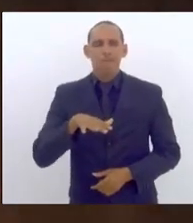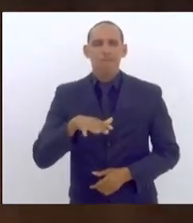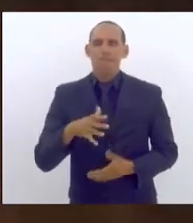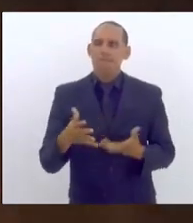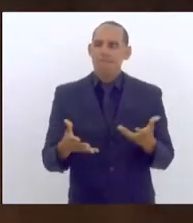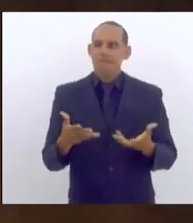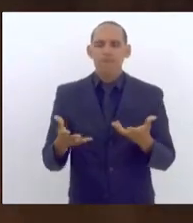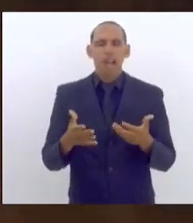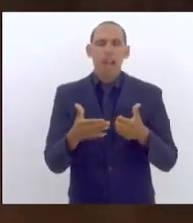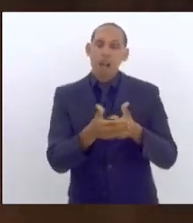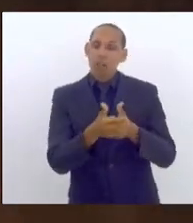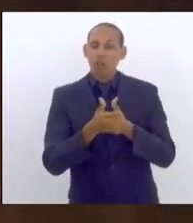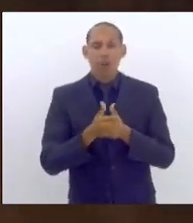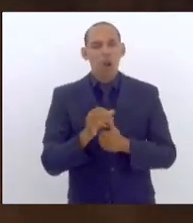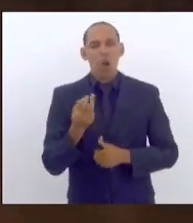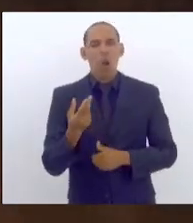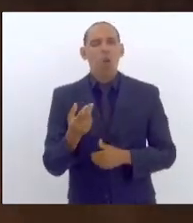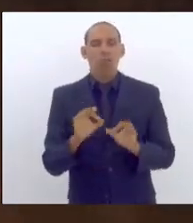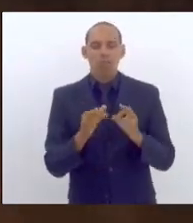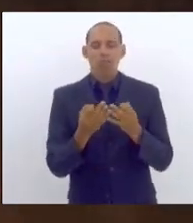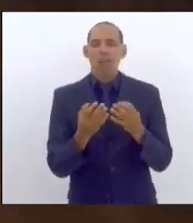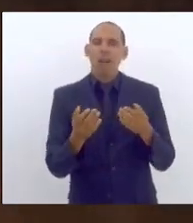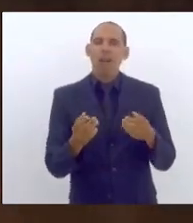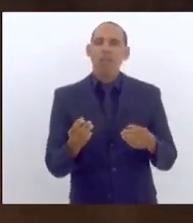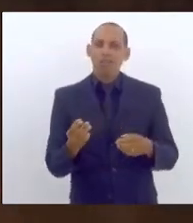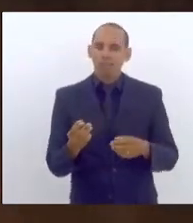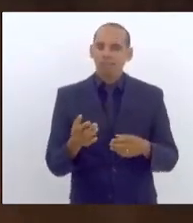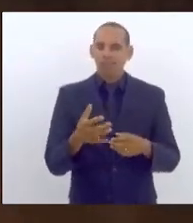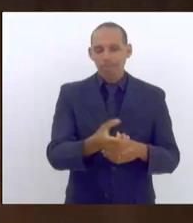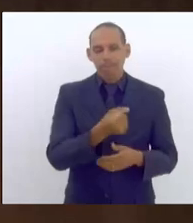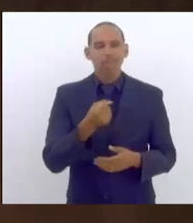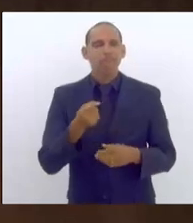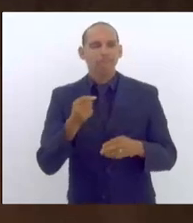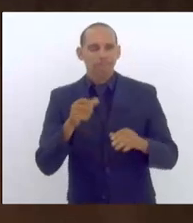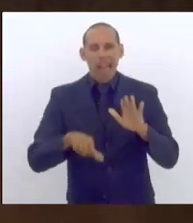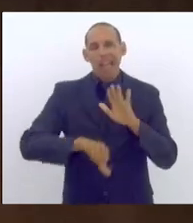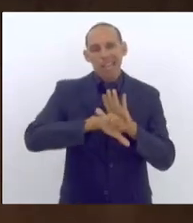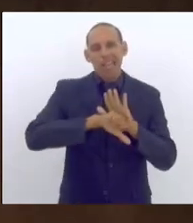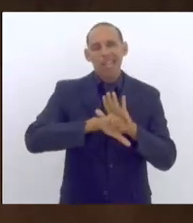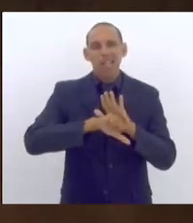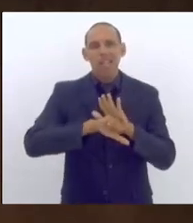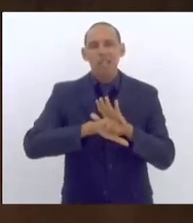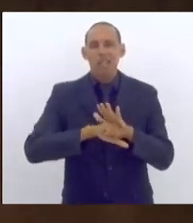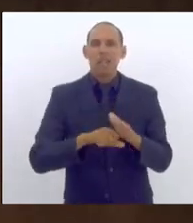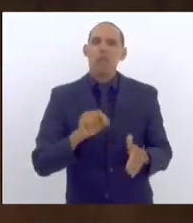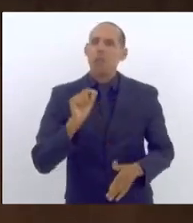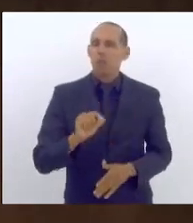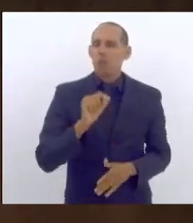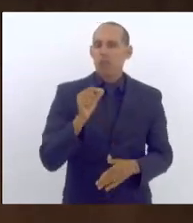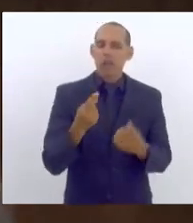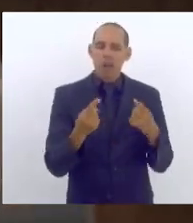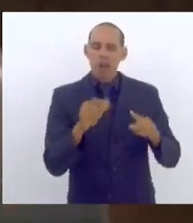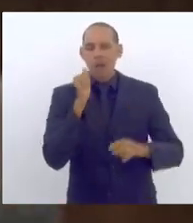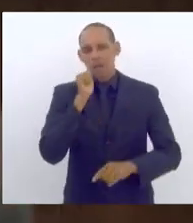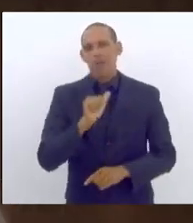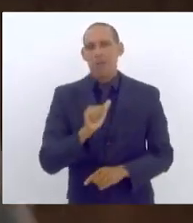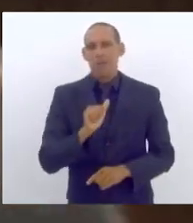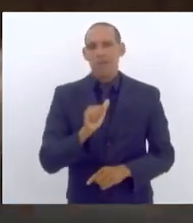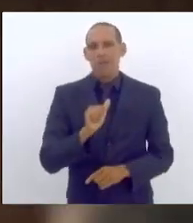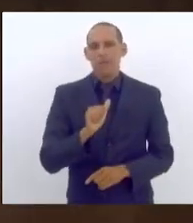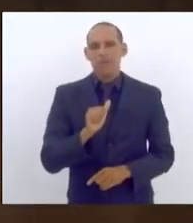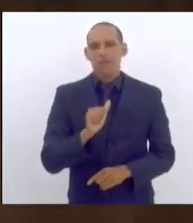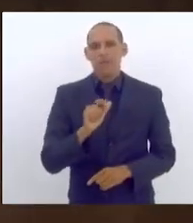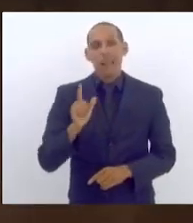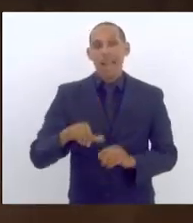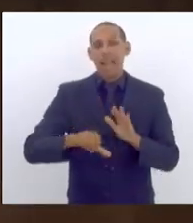do acolhimento e do recolhimento familiar, que são especificamente os crimes contra a mulher, tipificados